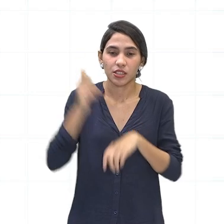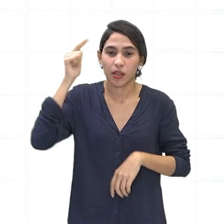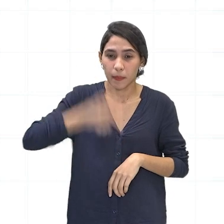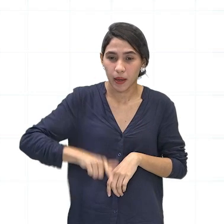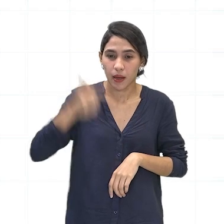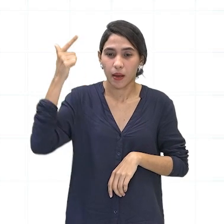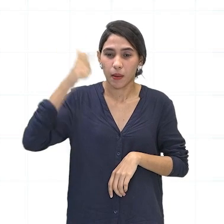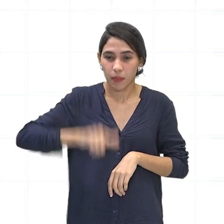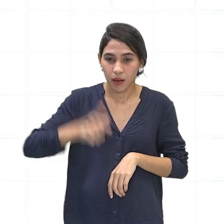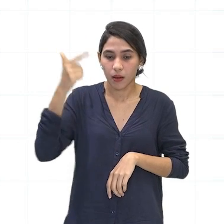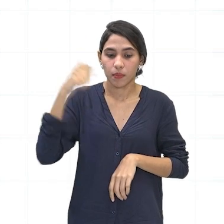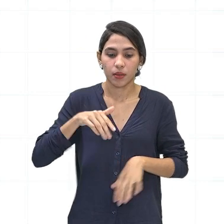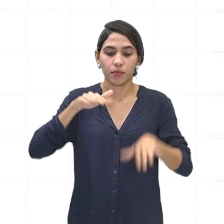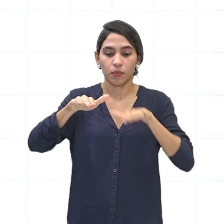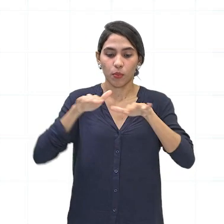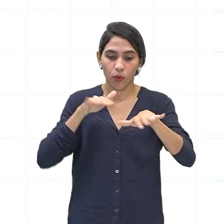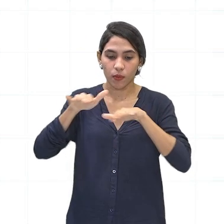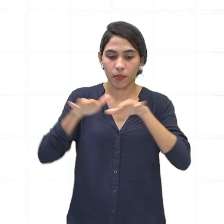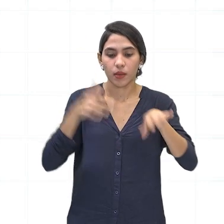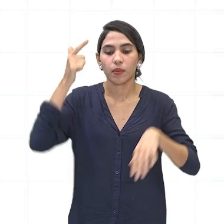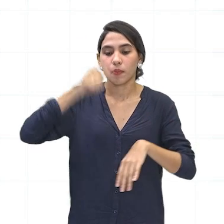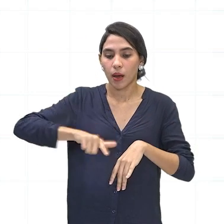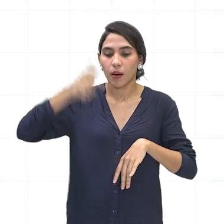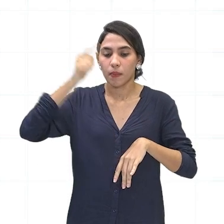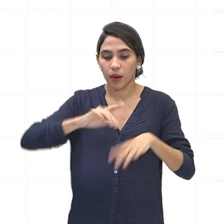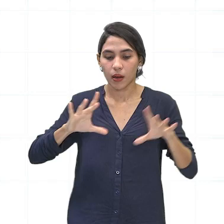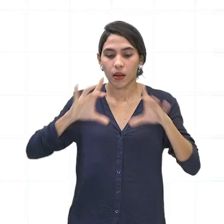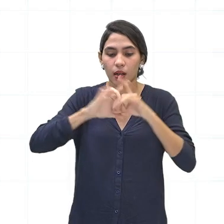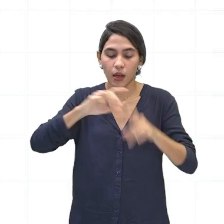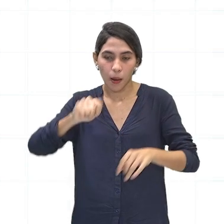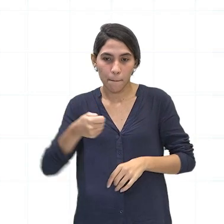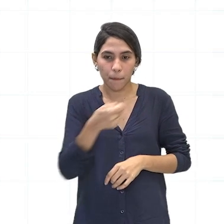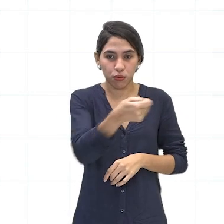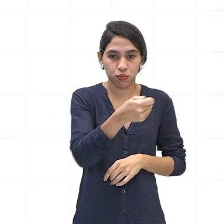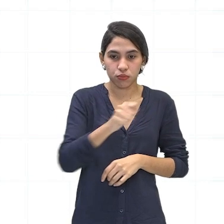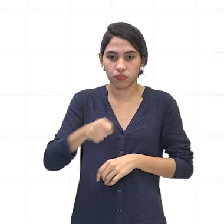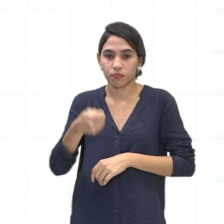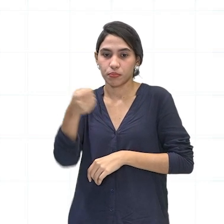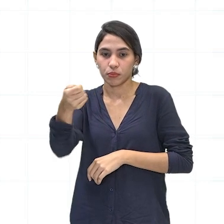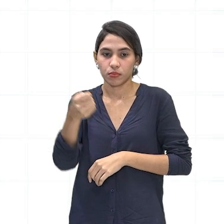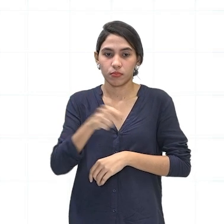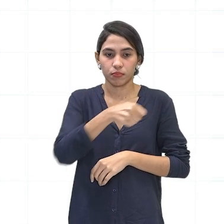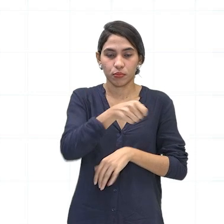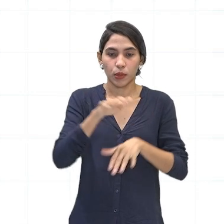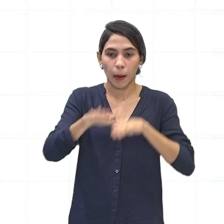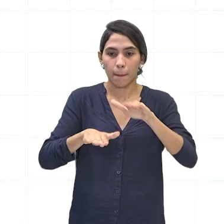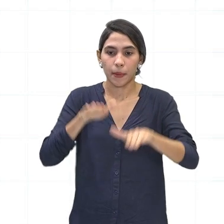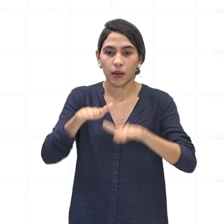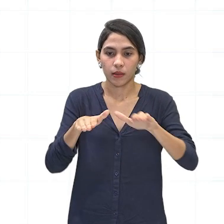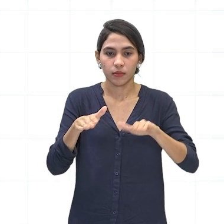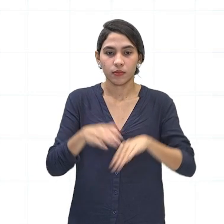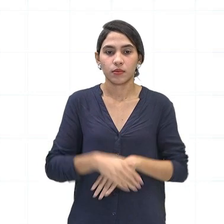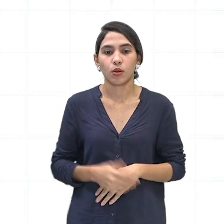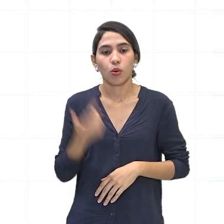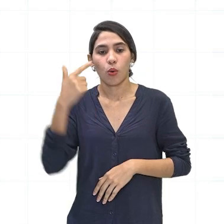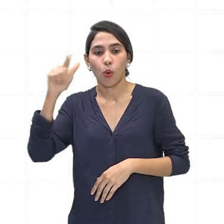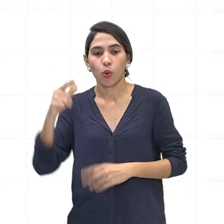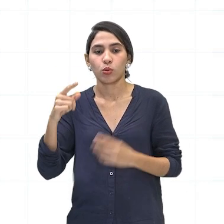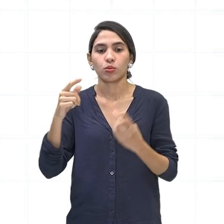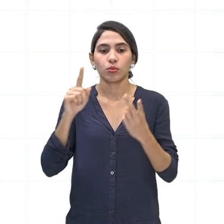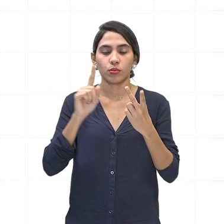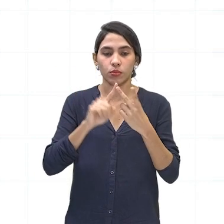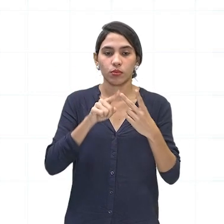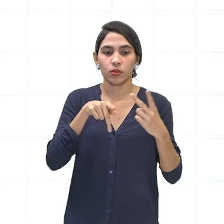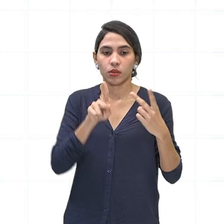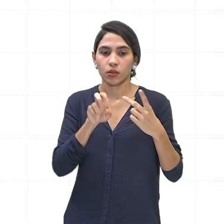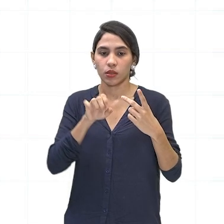de movimento mesmo, relacionados já aos golpes dentro do Kendo, tá? Nós temos um outro pilar, que é o